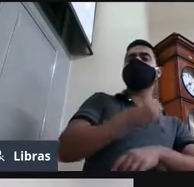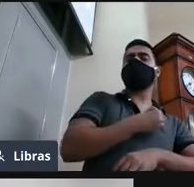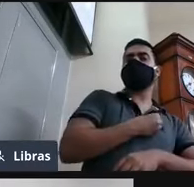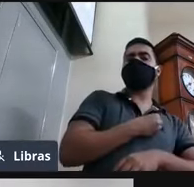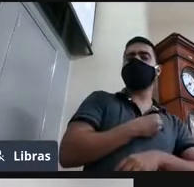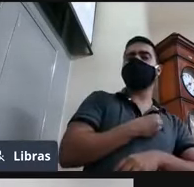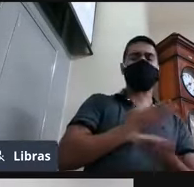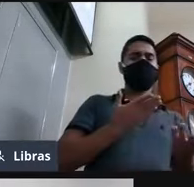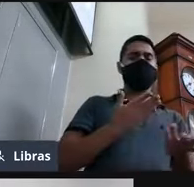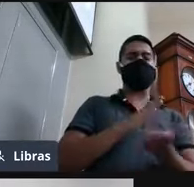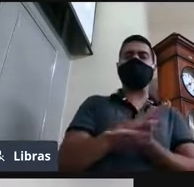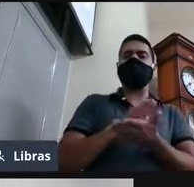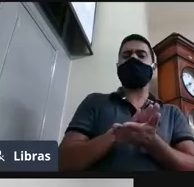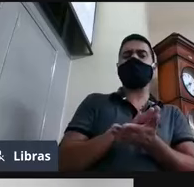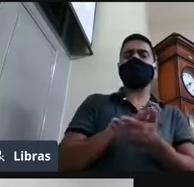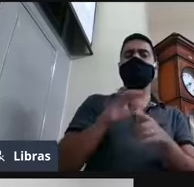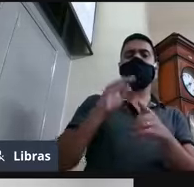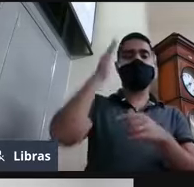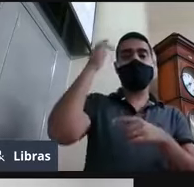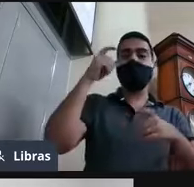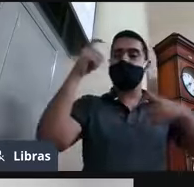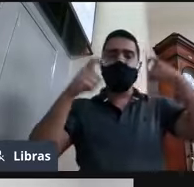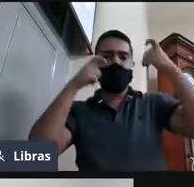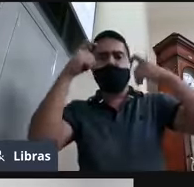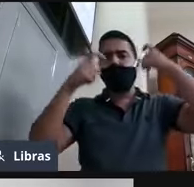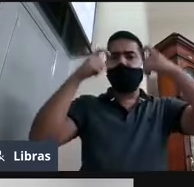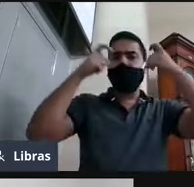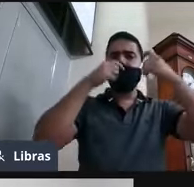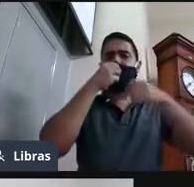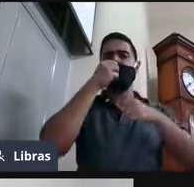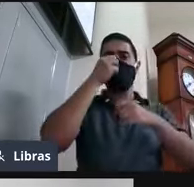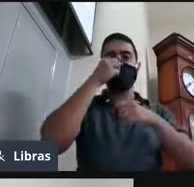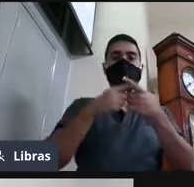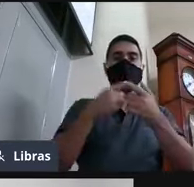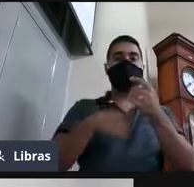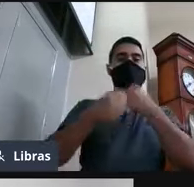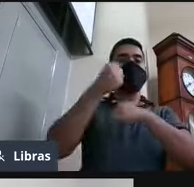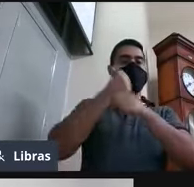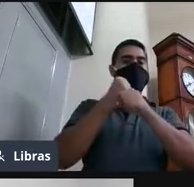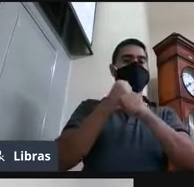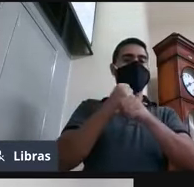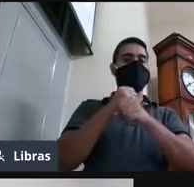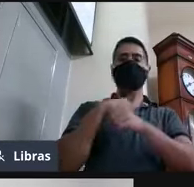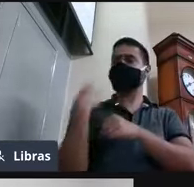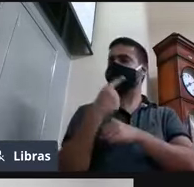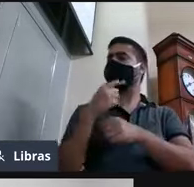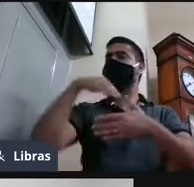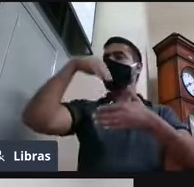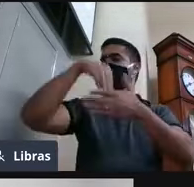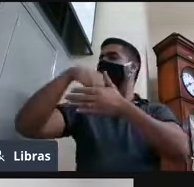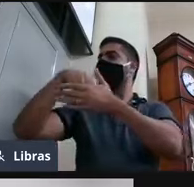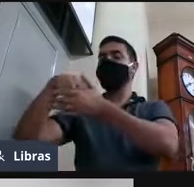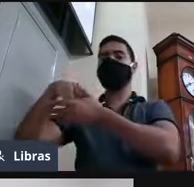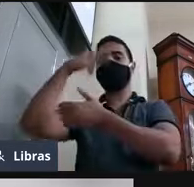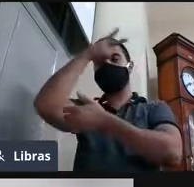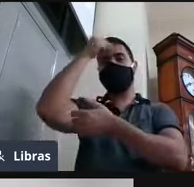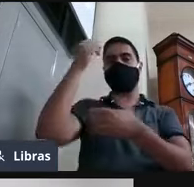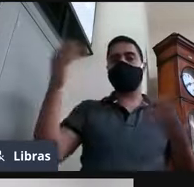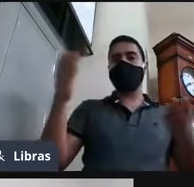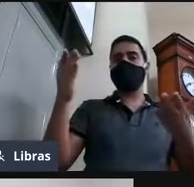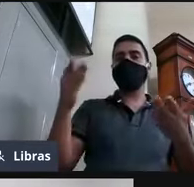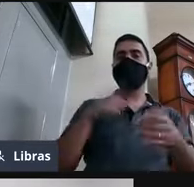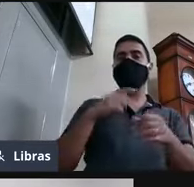Nada. Sabe porque está todo mundo assim alvoroçado? Que ano passado todo mundo votou no prefeito. Todo mundo. Esse ano está tendo isso